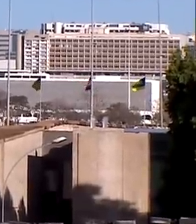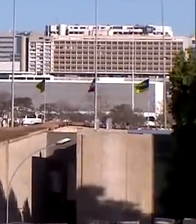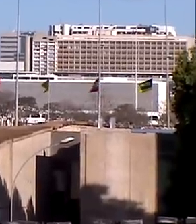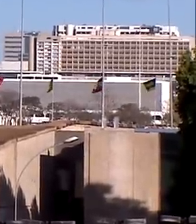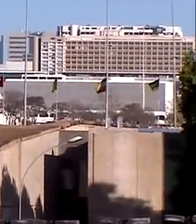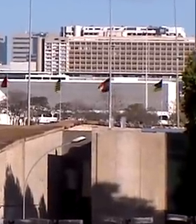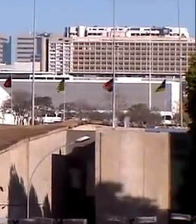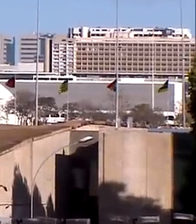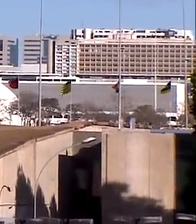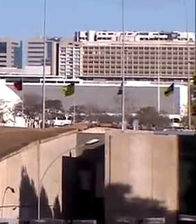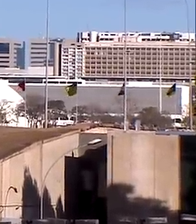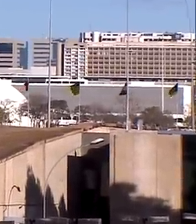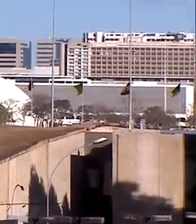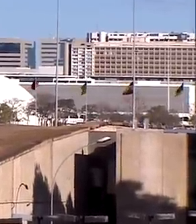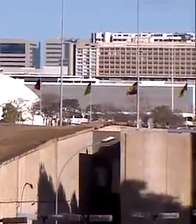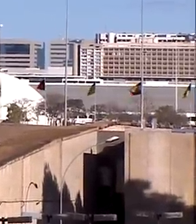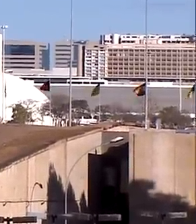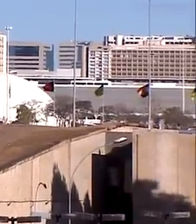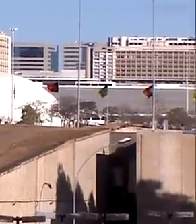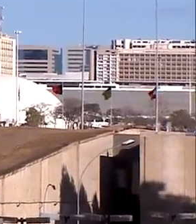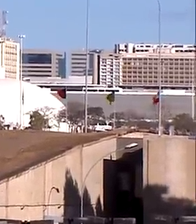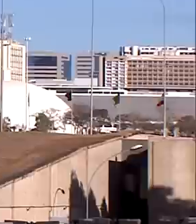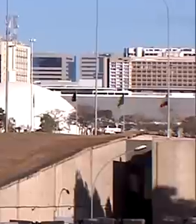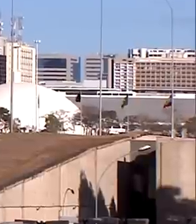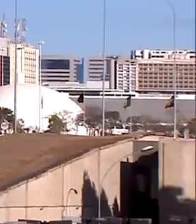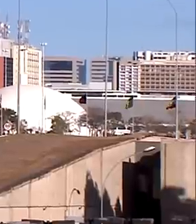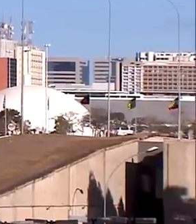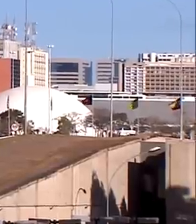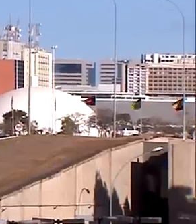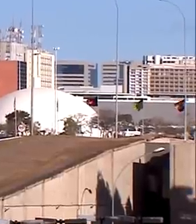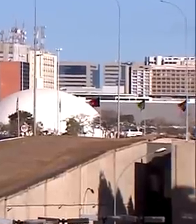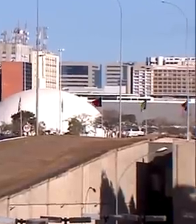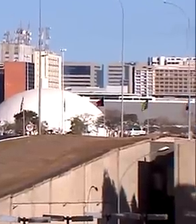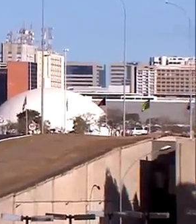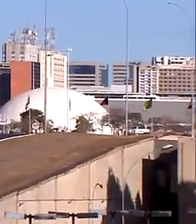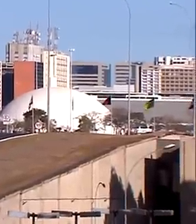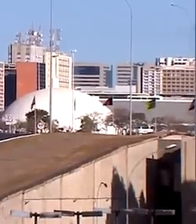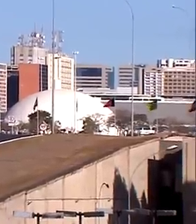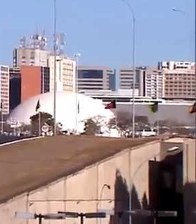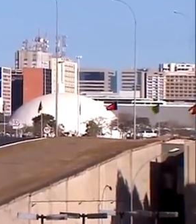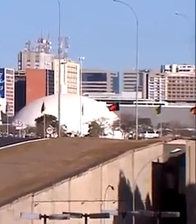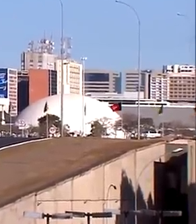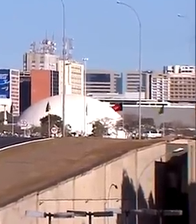E aí E aí